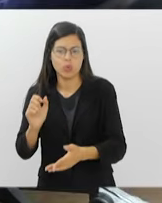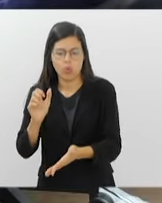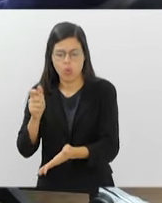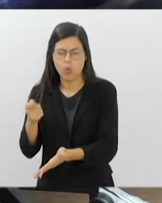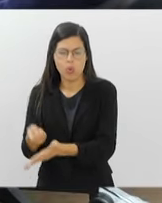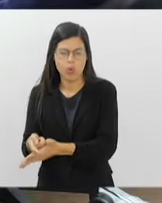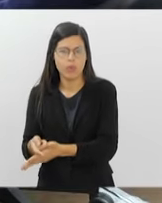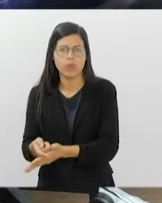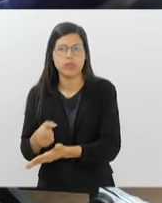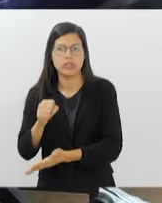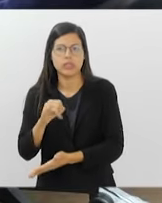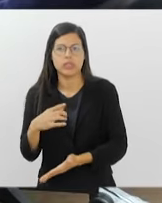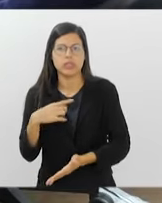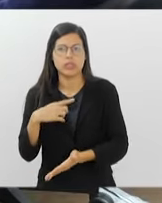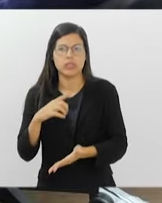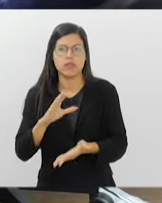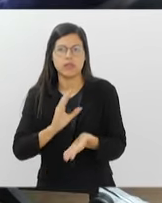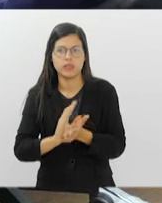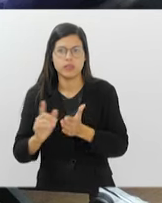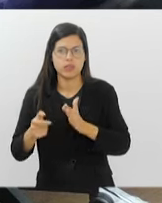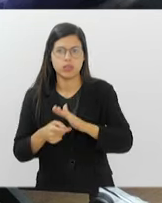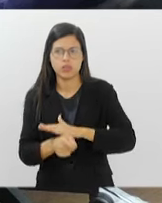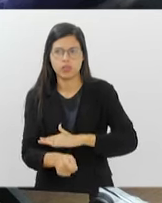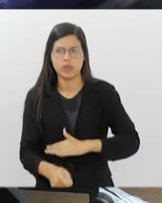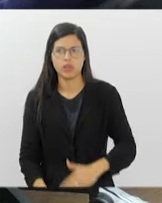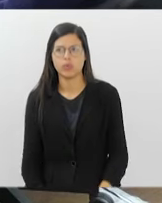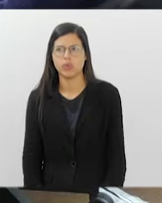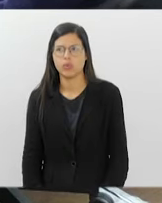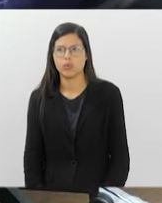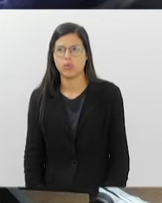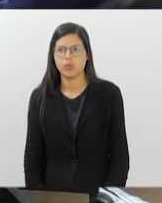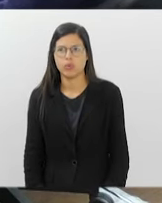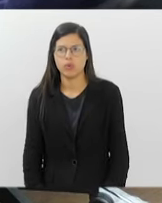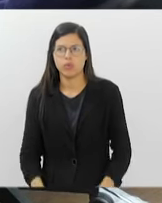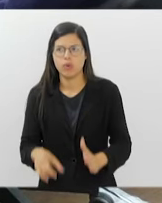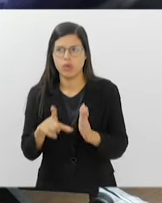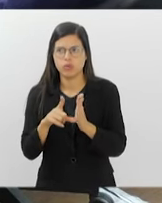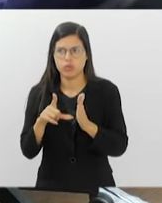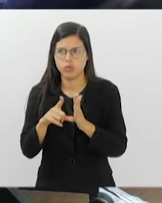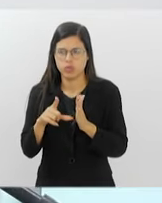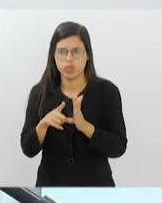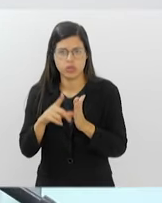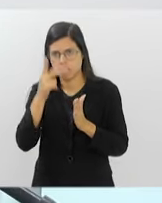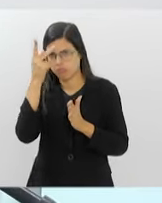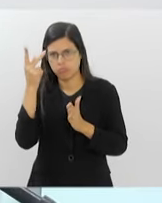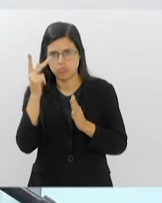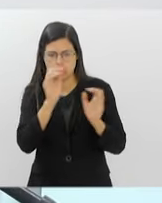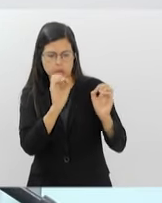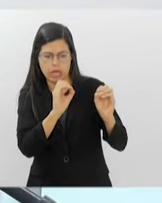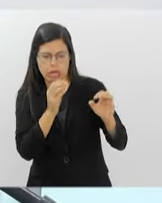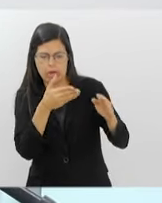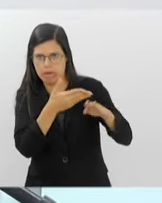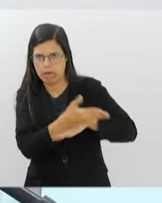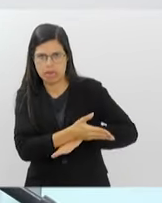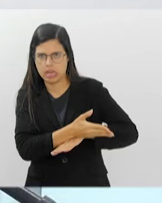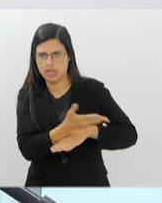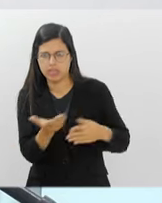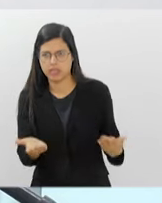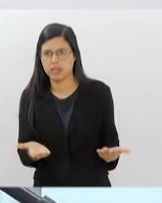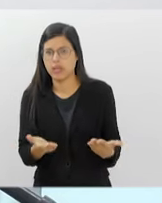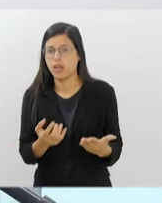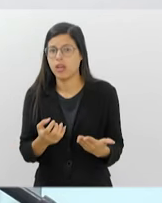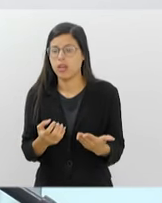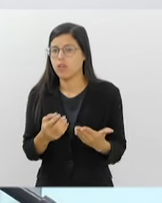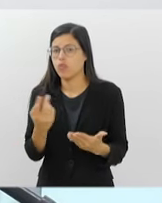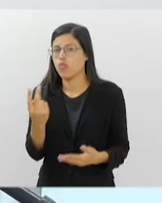investimento e o que que o governo do estado vai ter é mais uma lojinha ridícula daquela que Ninguém Entra Ninguém Sai e quanto